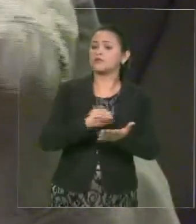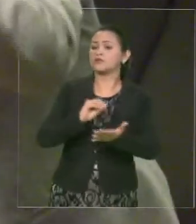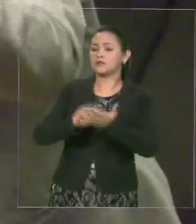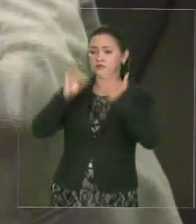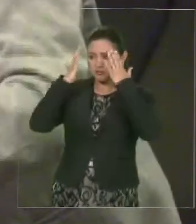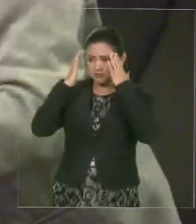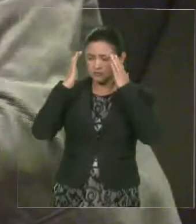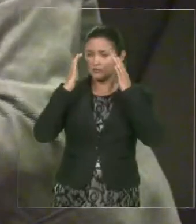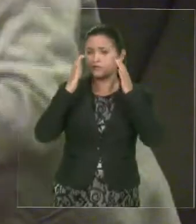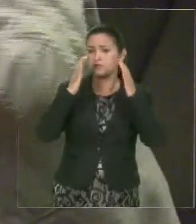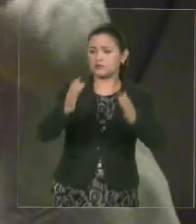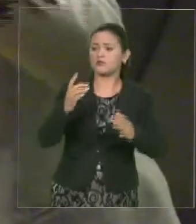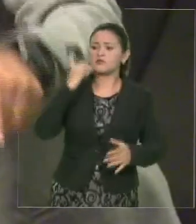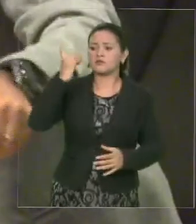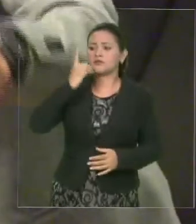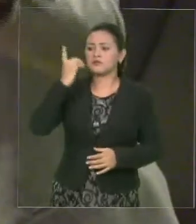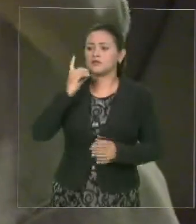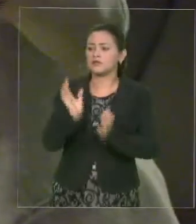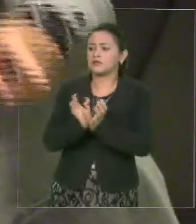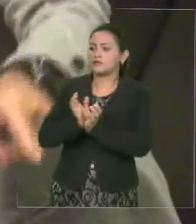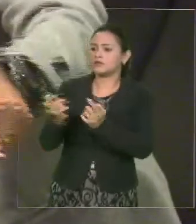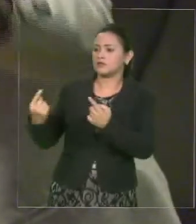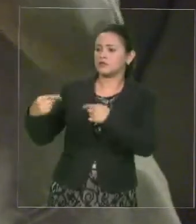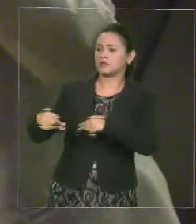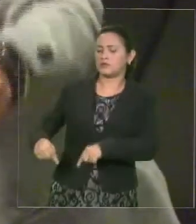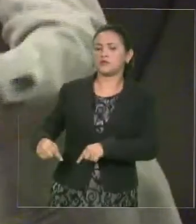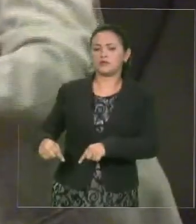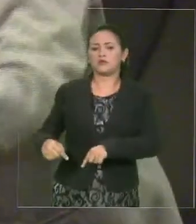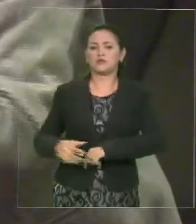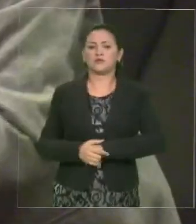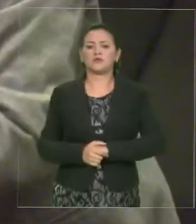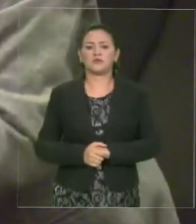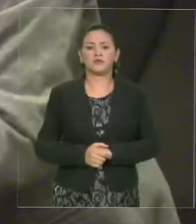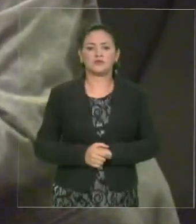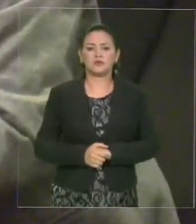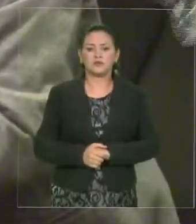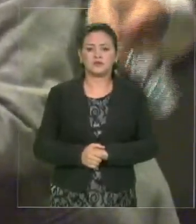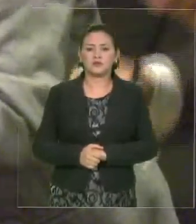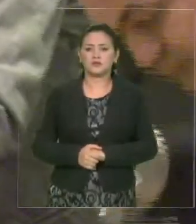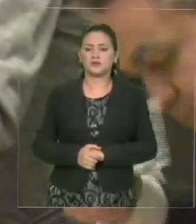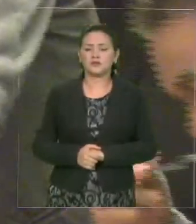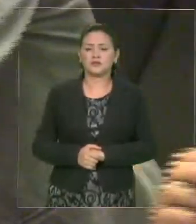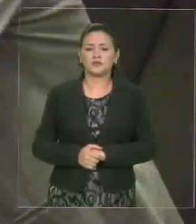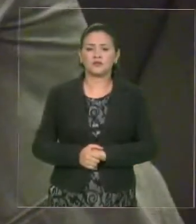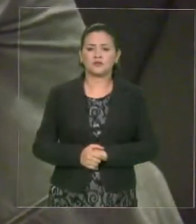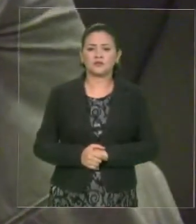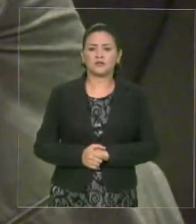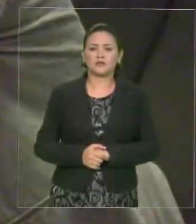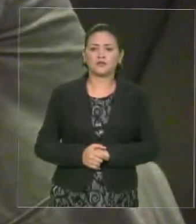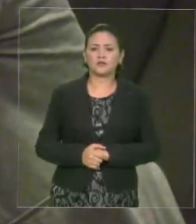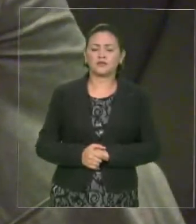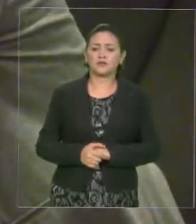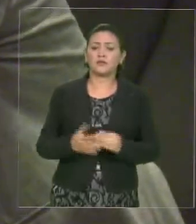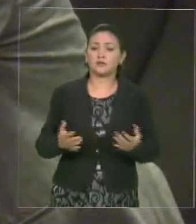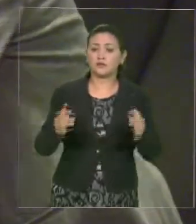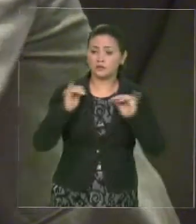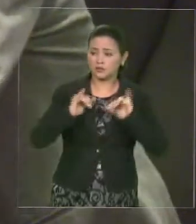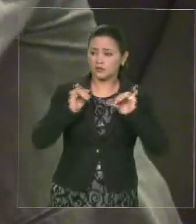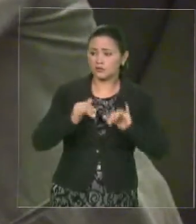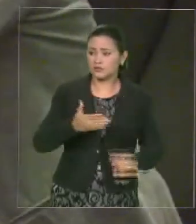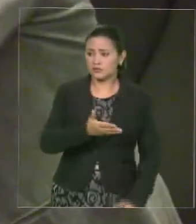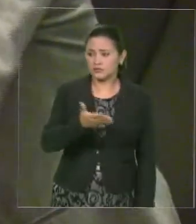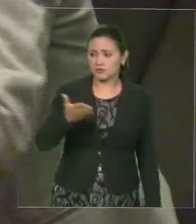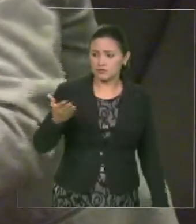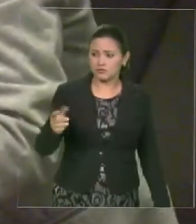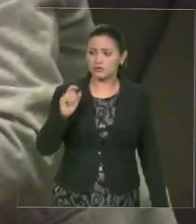já desrespeitaram deputados, e desrespeitaram quem não reza a cartilha do comunismo. Então eu quero dizer a Vossa Excelência que